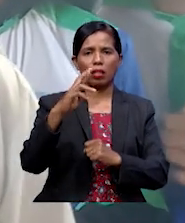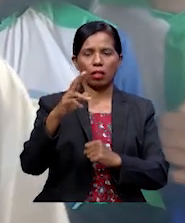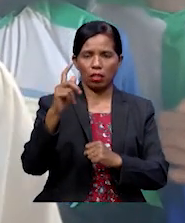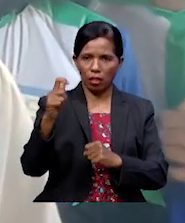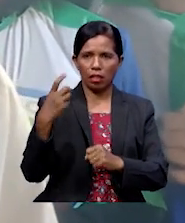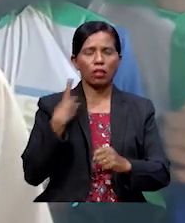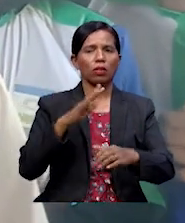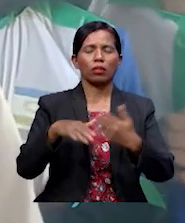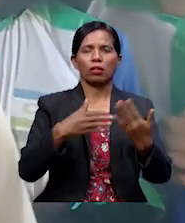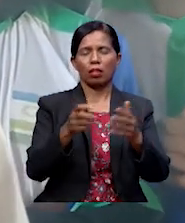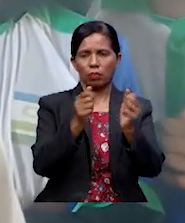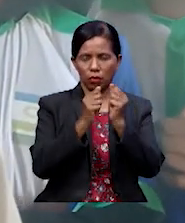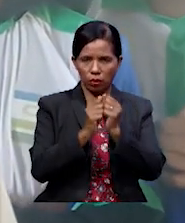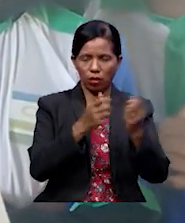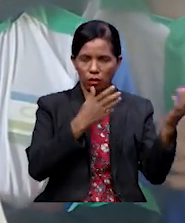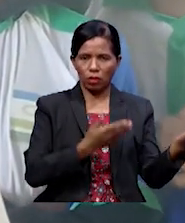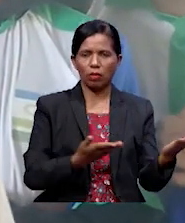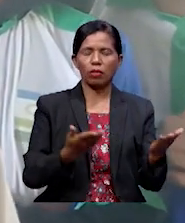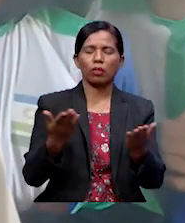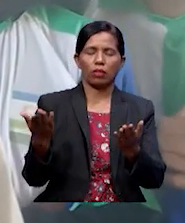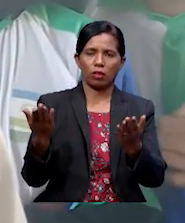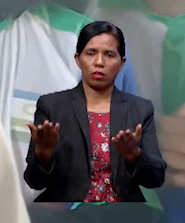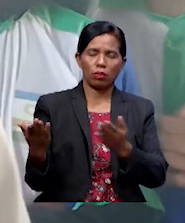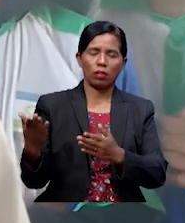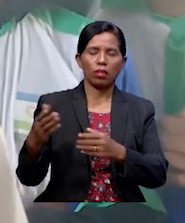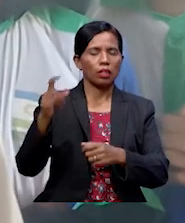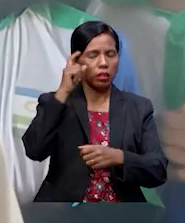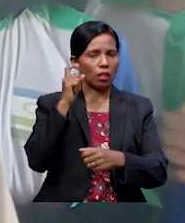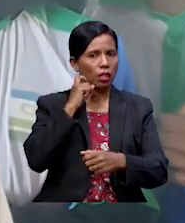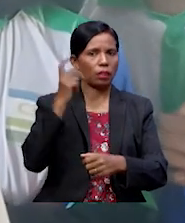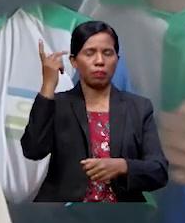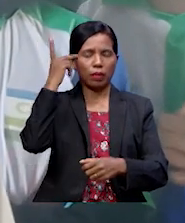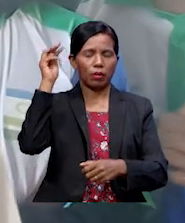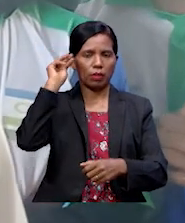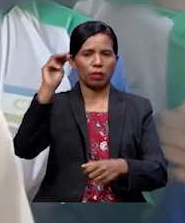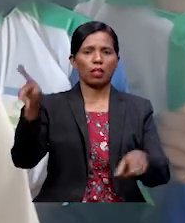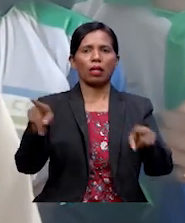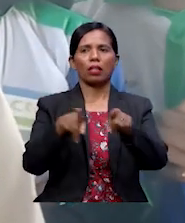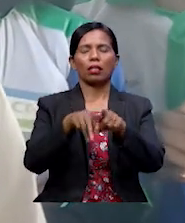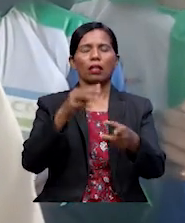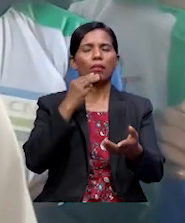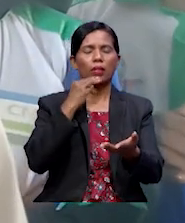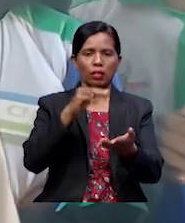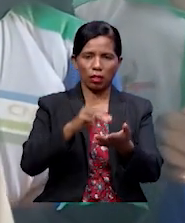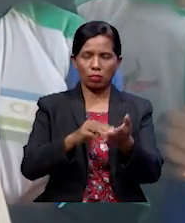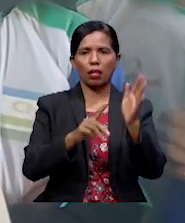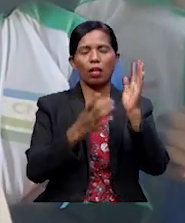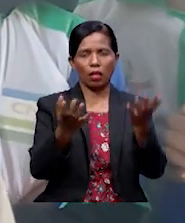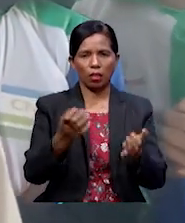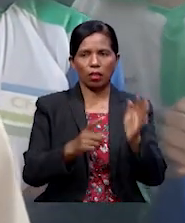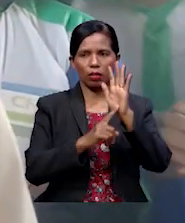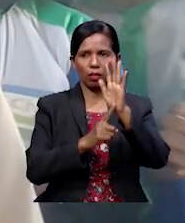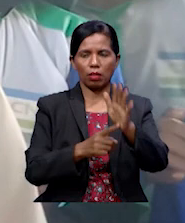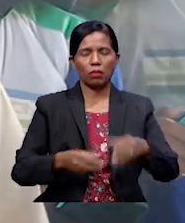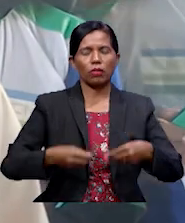hodi filahikas itane mambuat sanana ba primeiro ministro hane sam mensaje na be makni rasi hatotiana kata mi foret